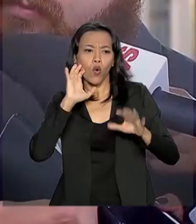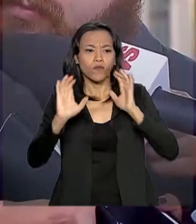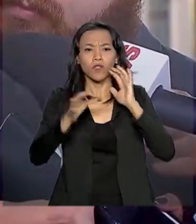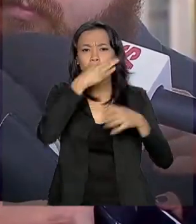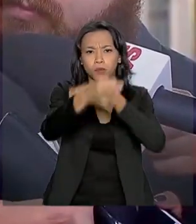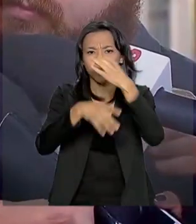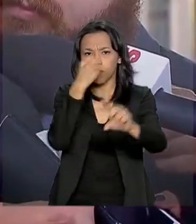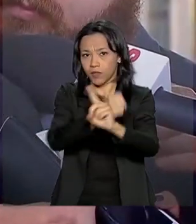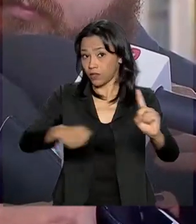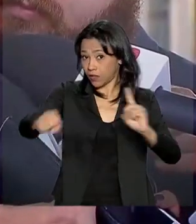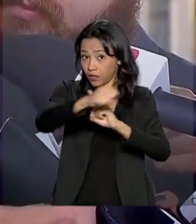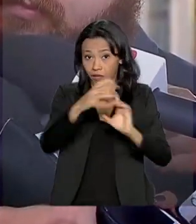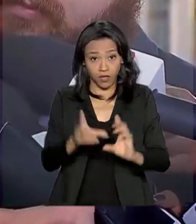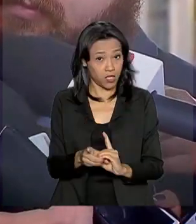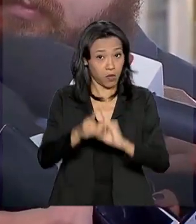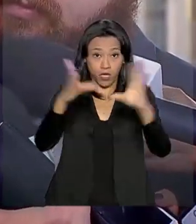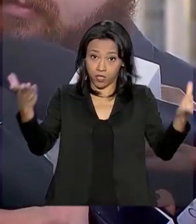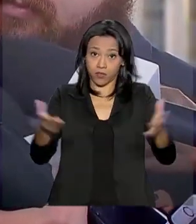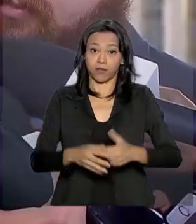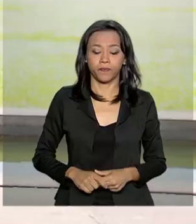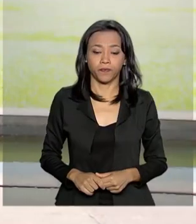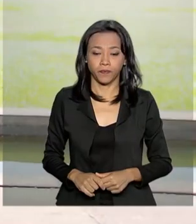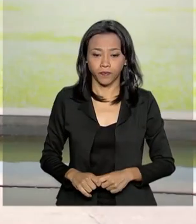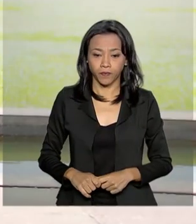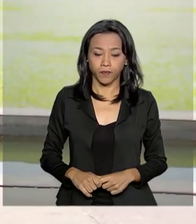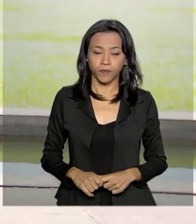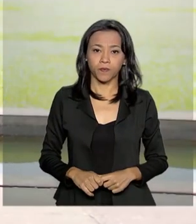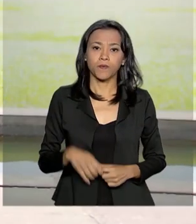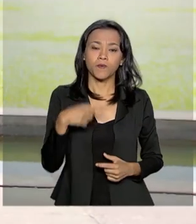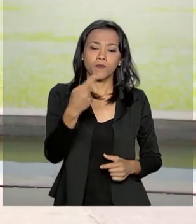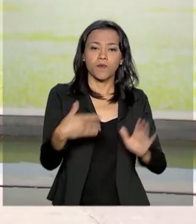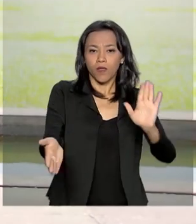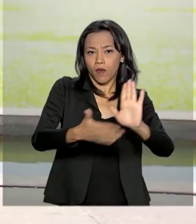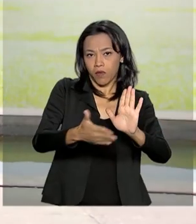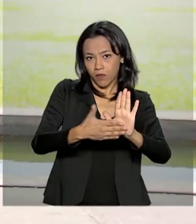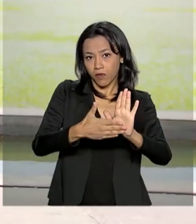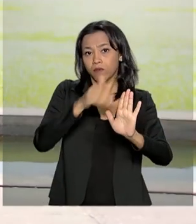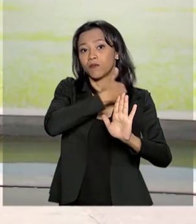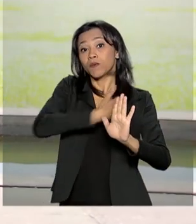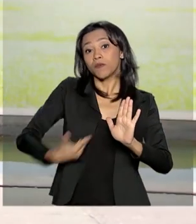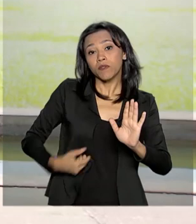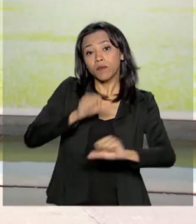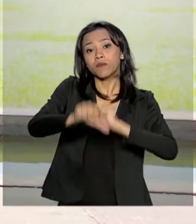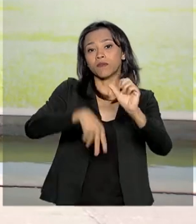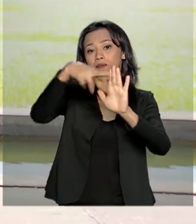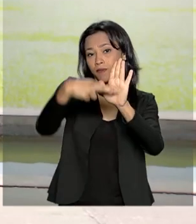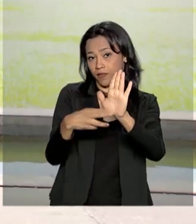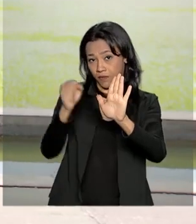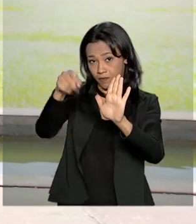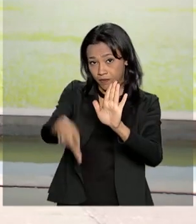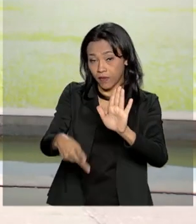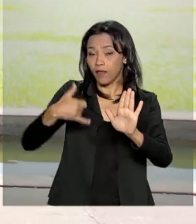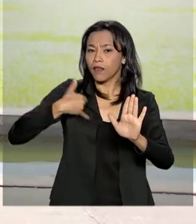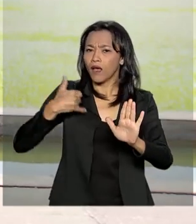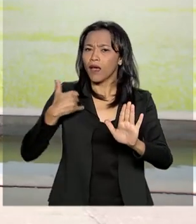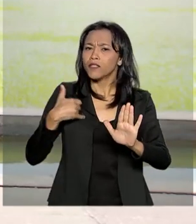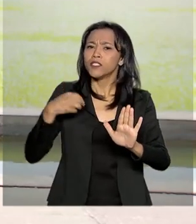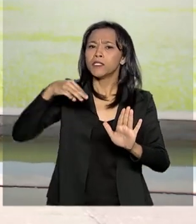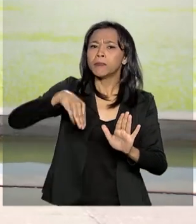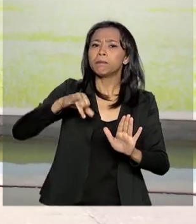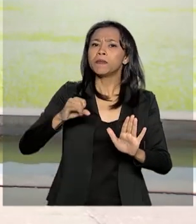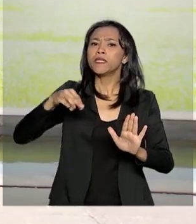sociedade democraticamente uma proposta do brasil a proposta do governo para a reforma da previdência prevê e idade mínima para